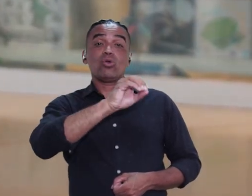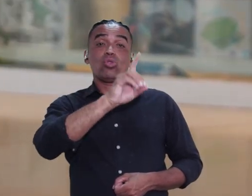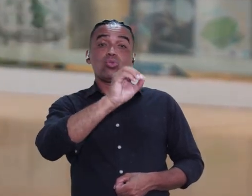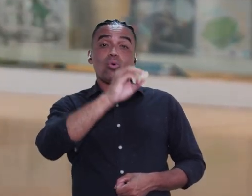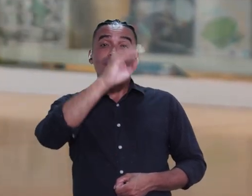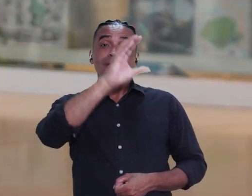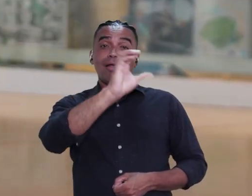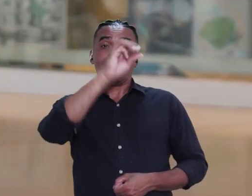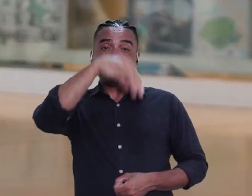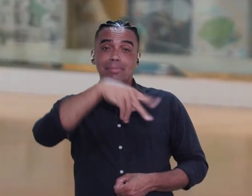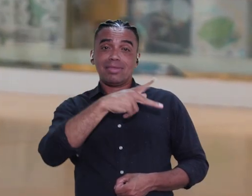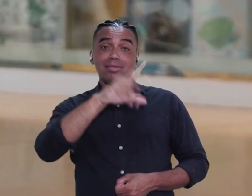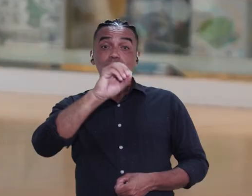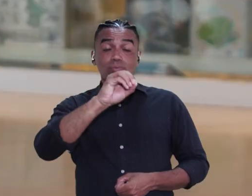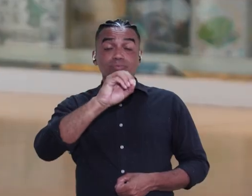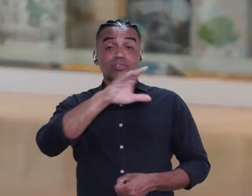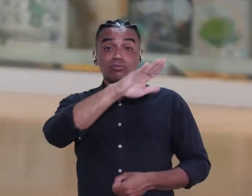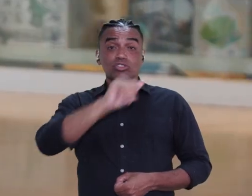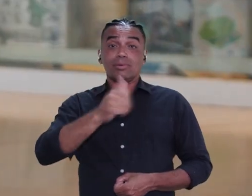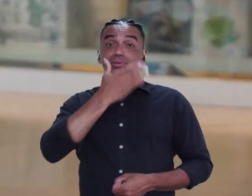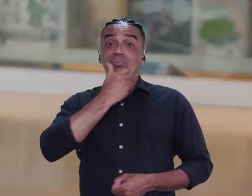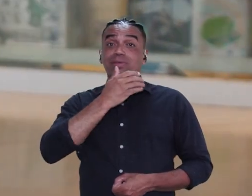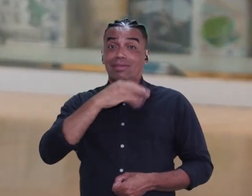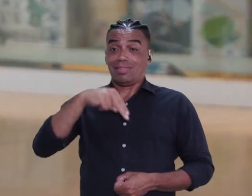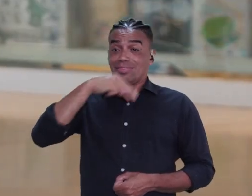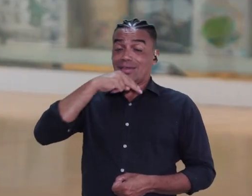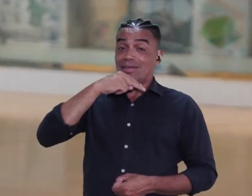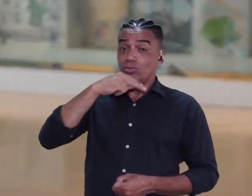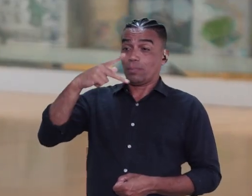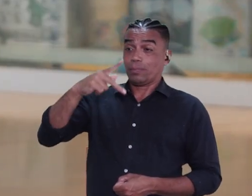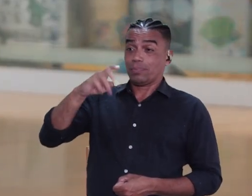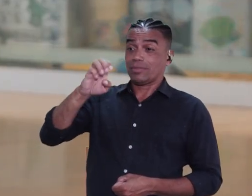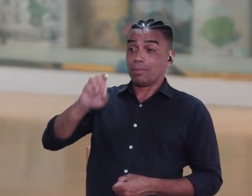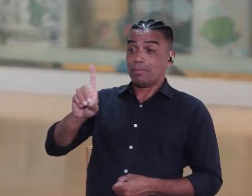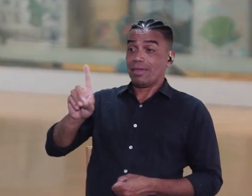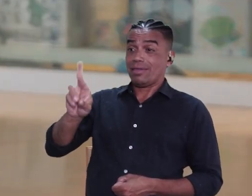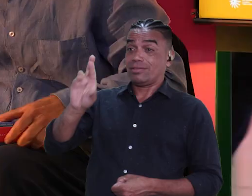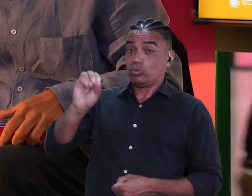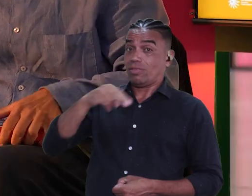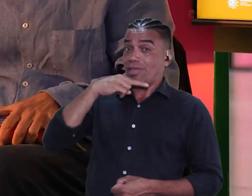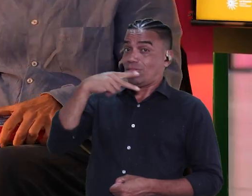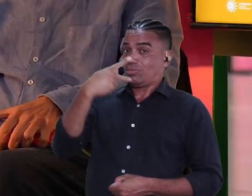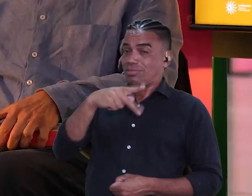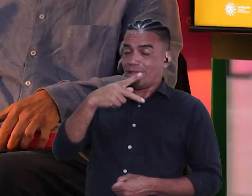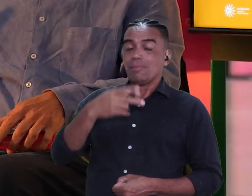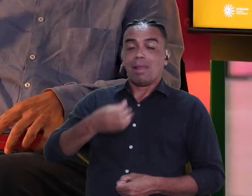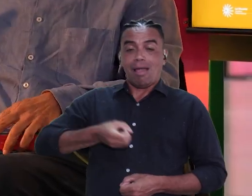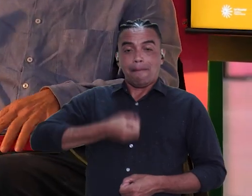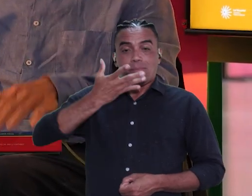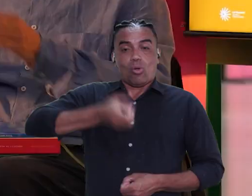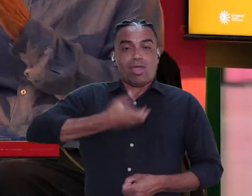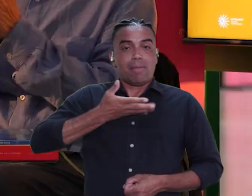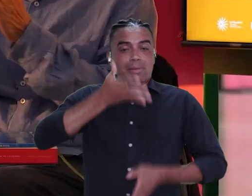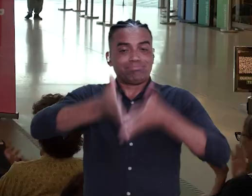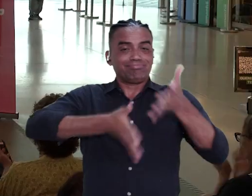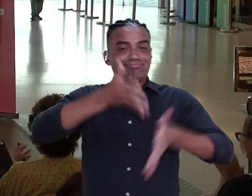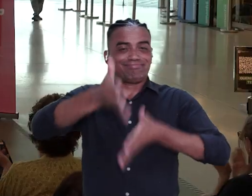plástico, neto de Drummond, neto de Carlos Drummond de Andrade, Pedro Drummond, para falar o poema para a gente.